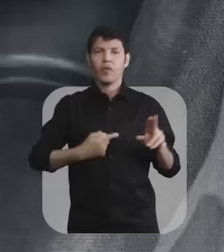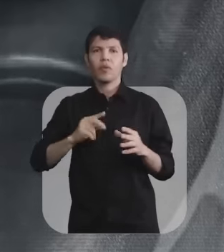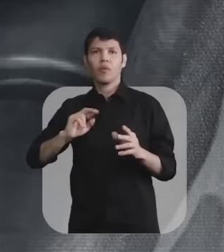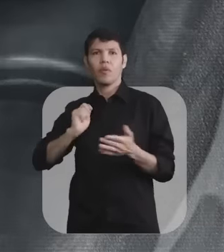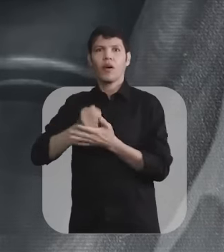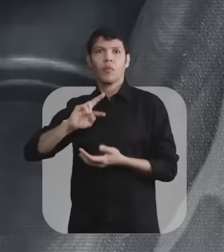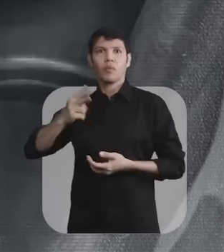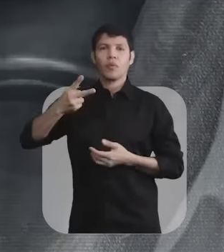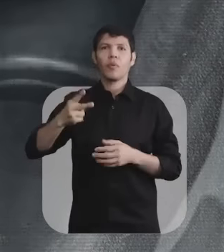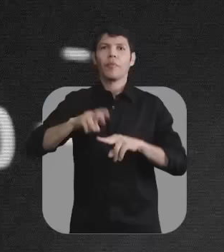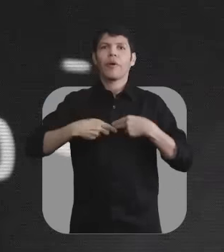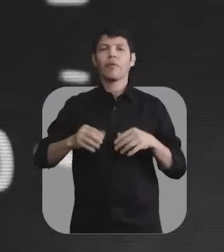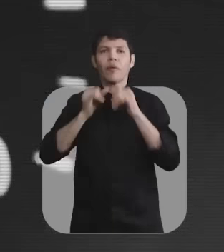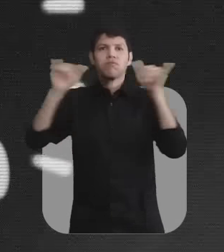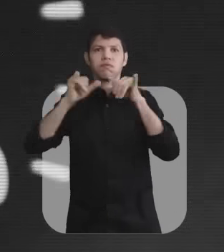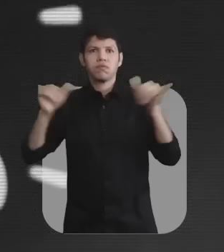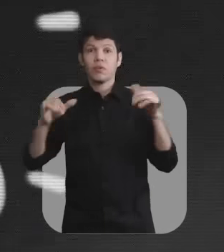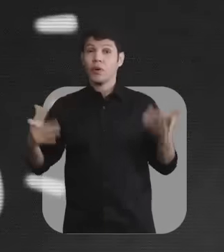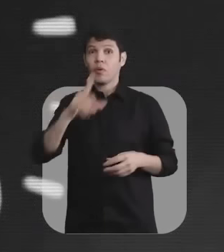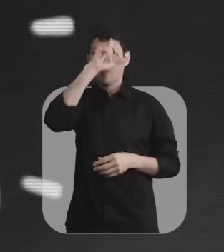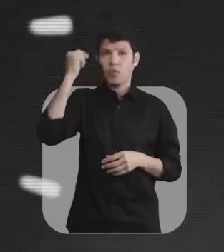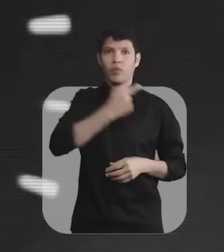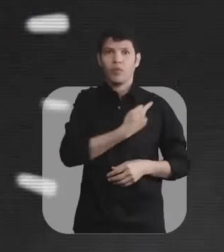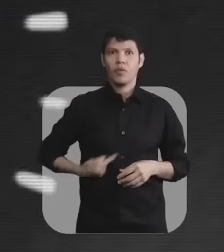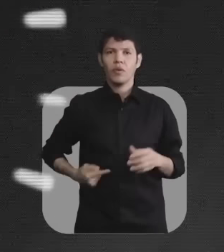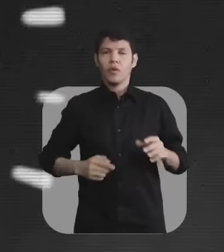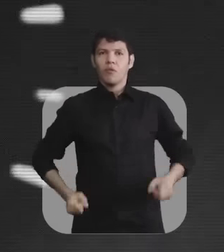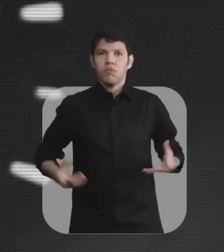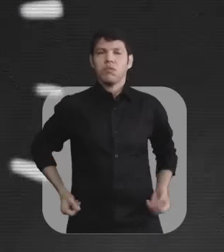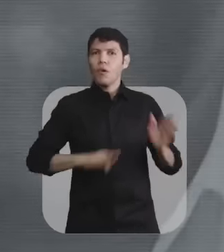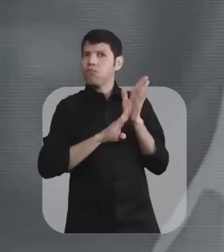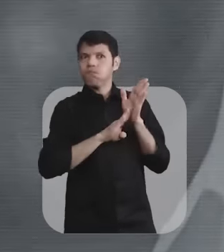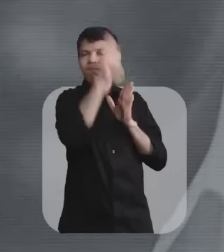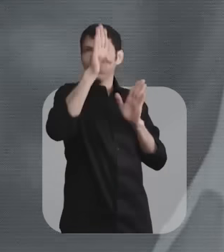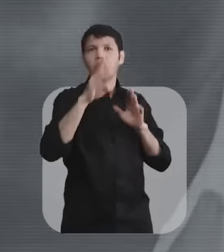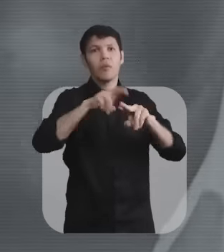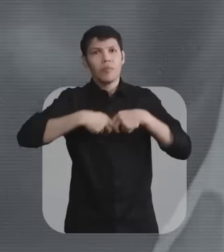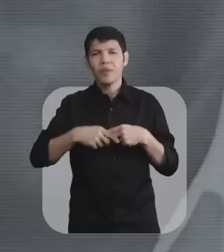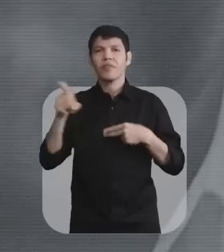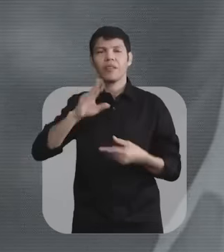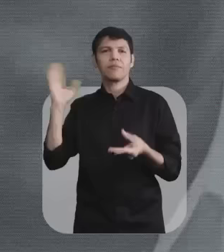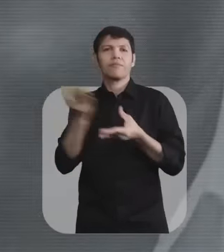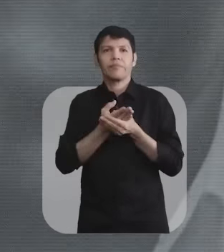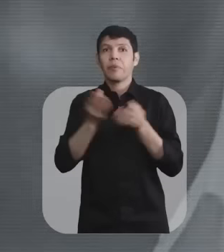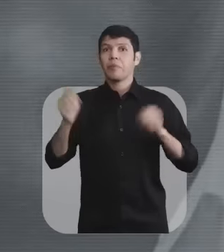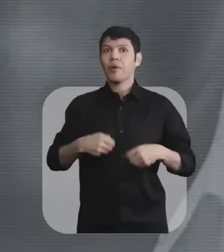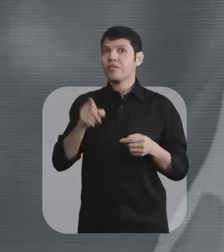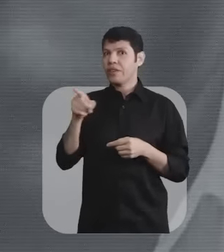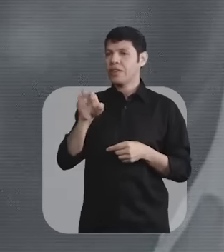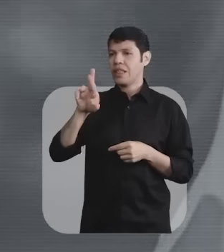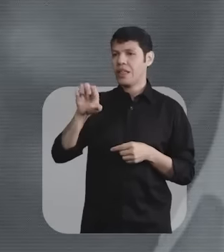em plena campanha eleitoral. Com o Wilson, o superfaturamento disparou. Por essas e outras, o Wilson se tornou